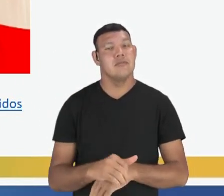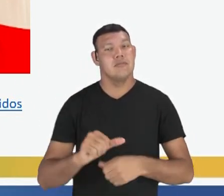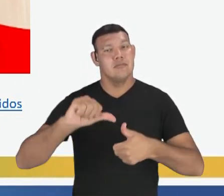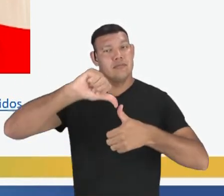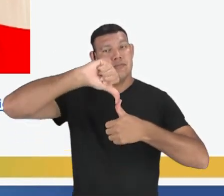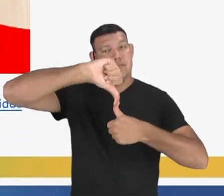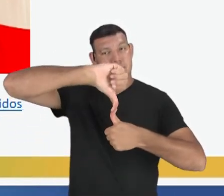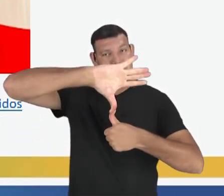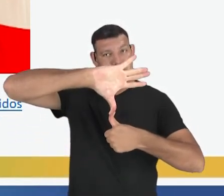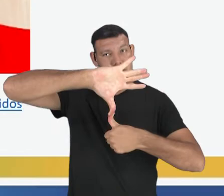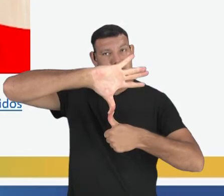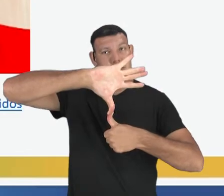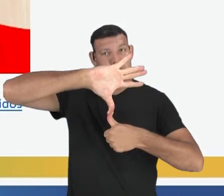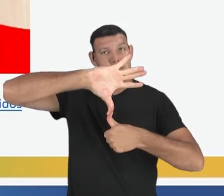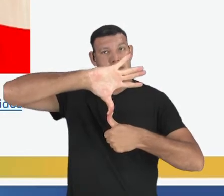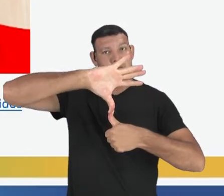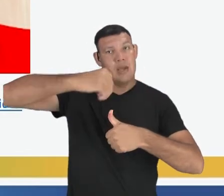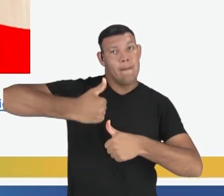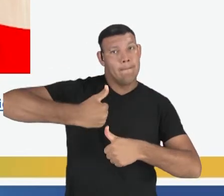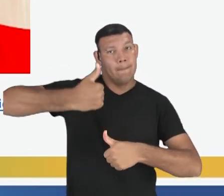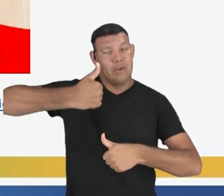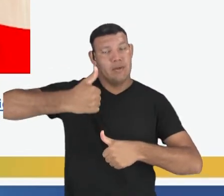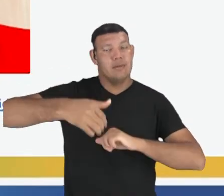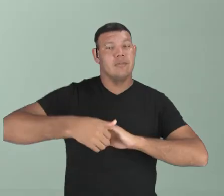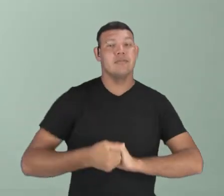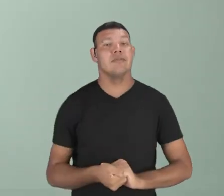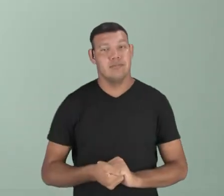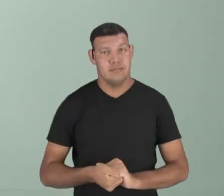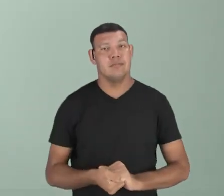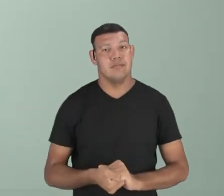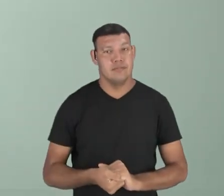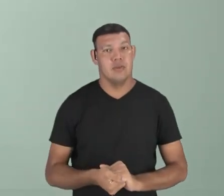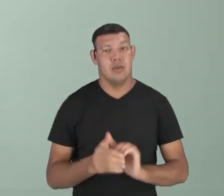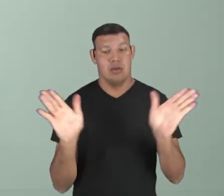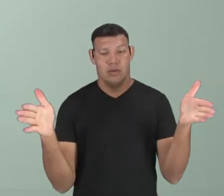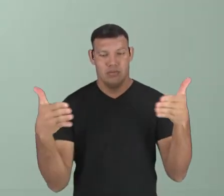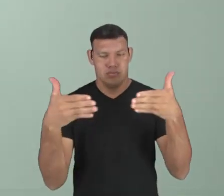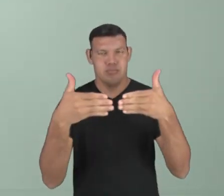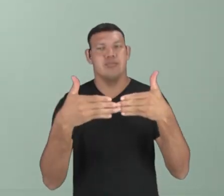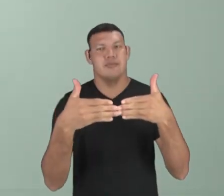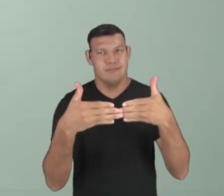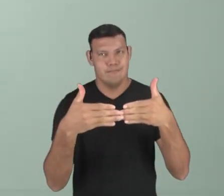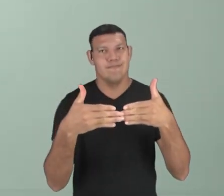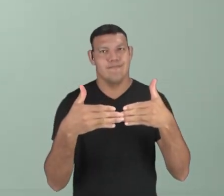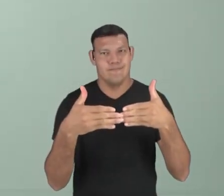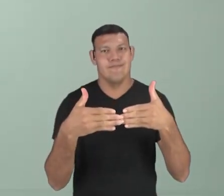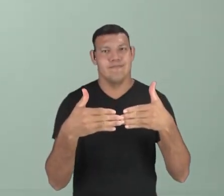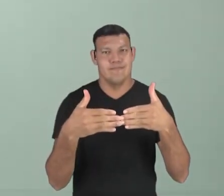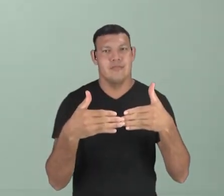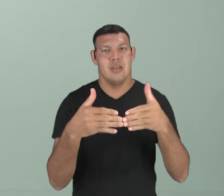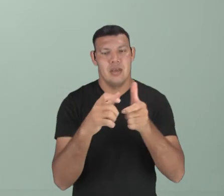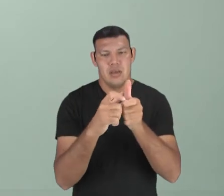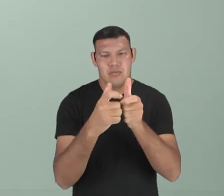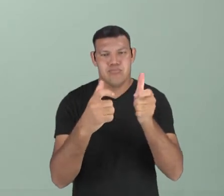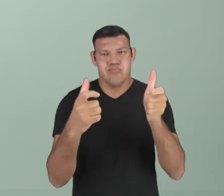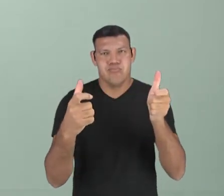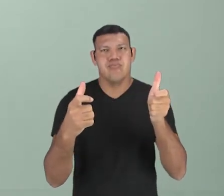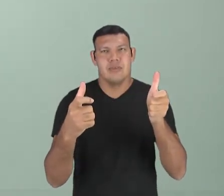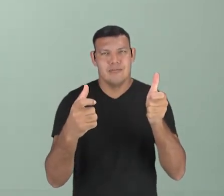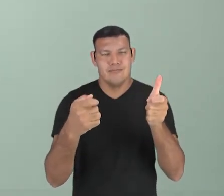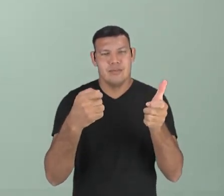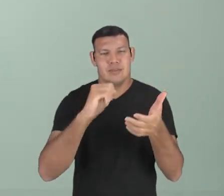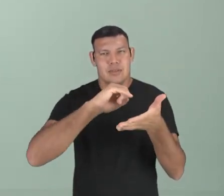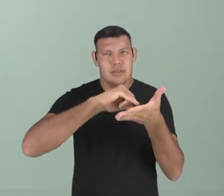diz América em primeiro lugar, então o país se fecha e aumenta as tarifas, os impostos